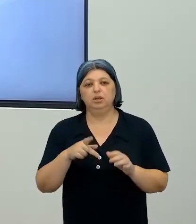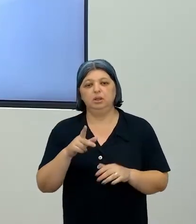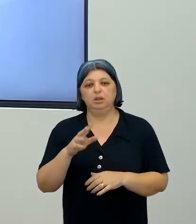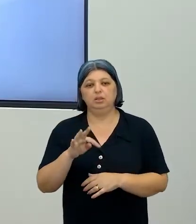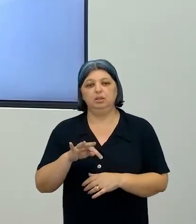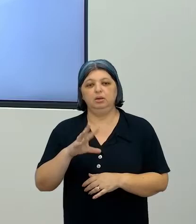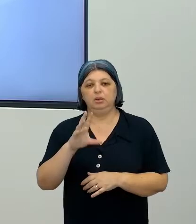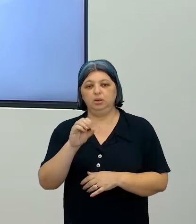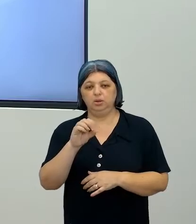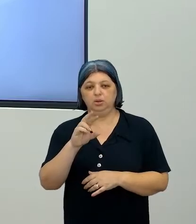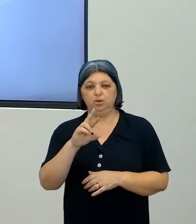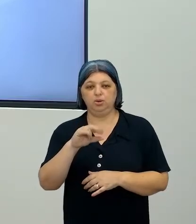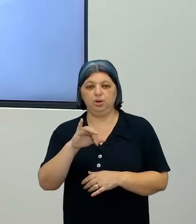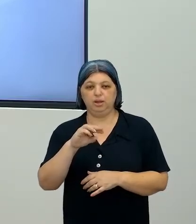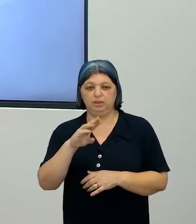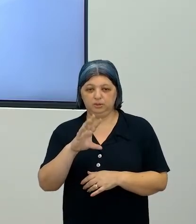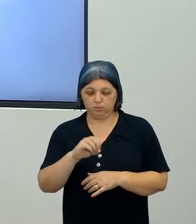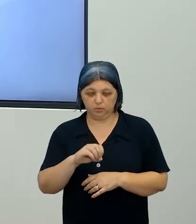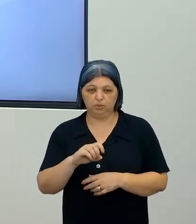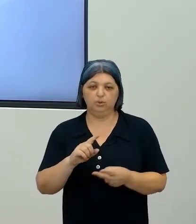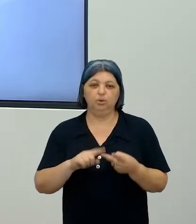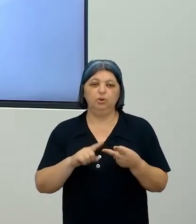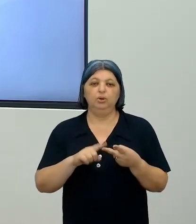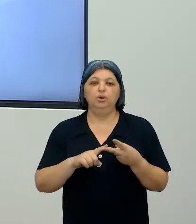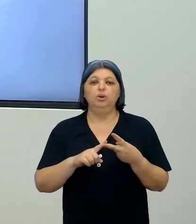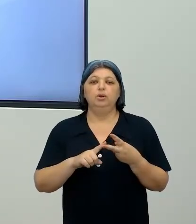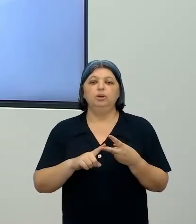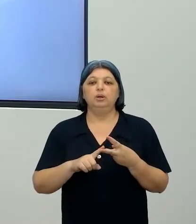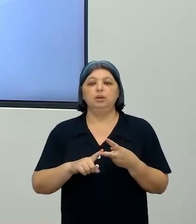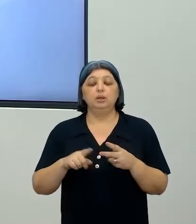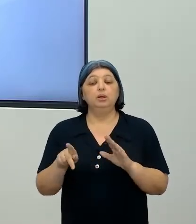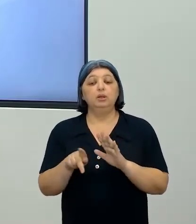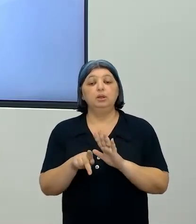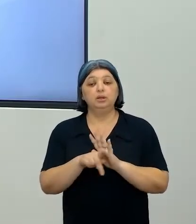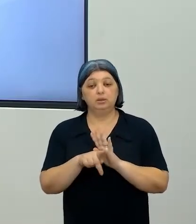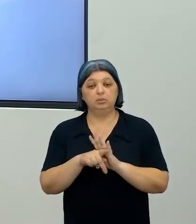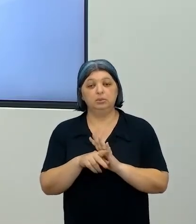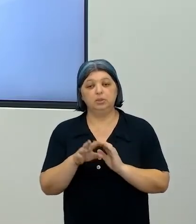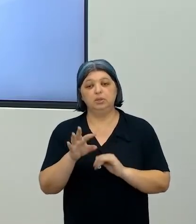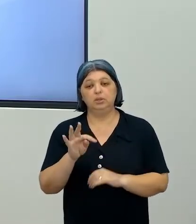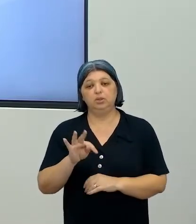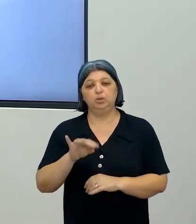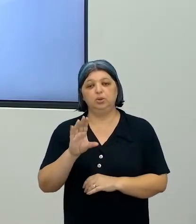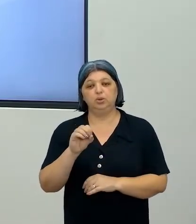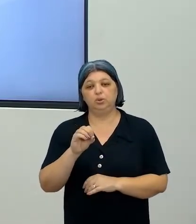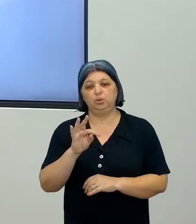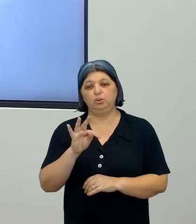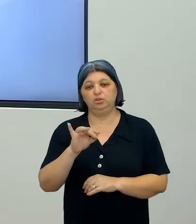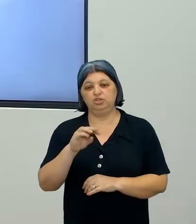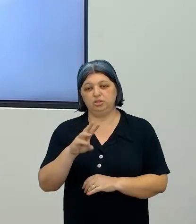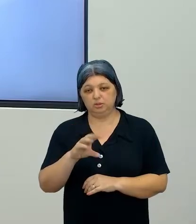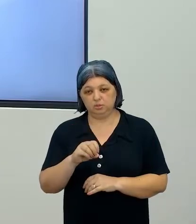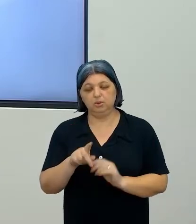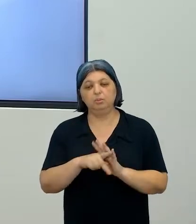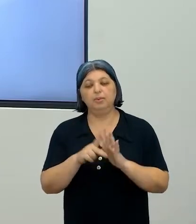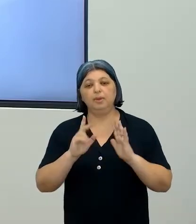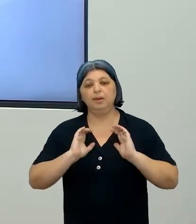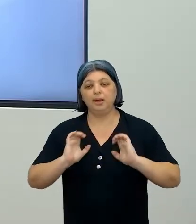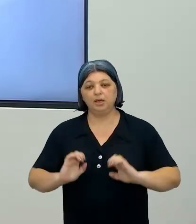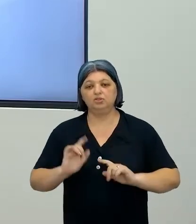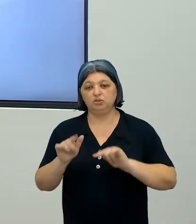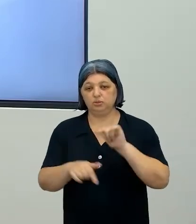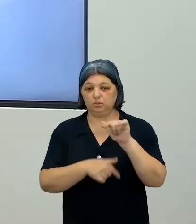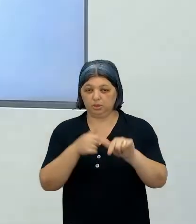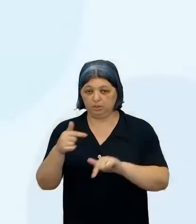introduzir, porque nós temos tempo, essa ideia do toyotismo e falar também um pouco dessa ética do trabalho, que